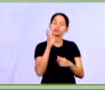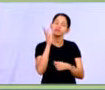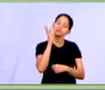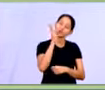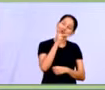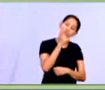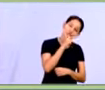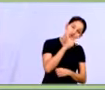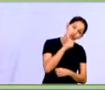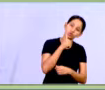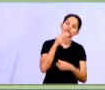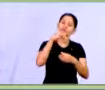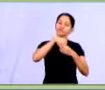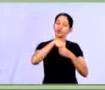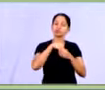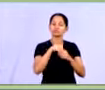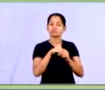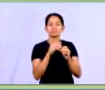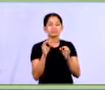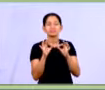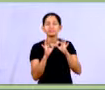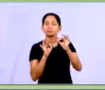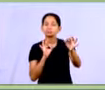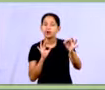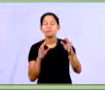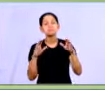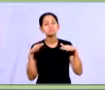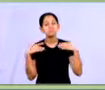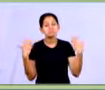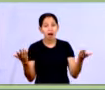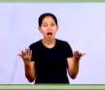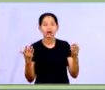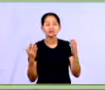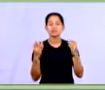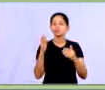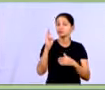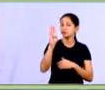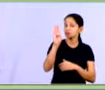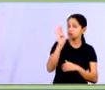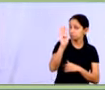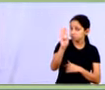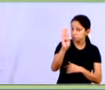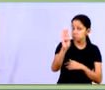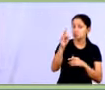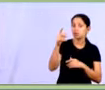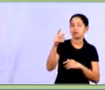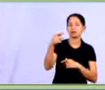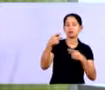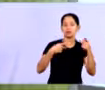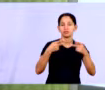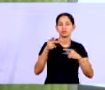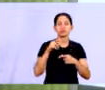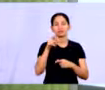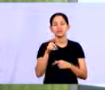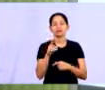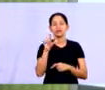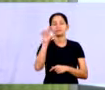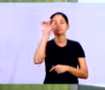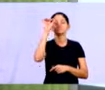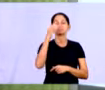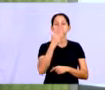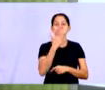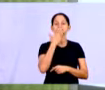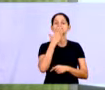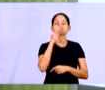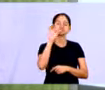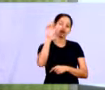de retorno, o espaço de tempo é enorme. Mas entre uma perspectiva do projeto A e perspectiva do projeto B, a escolha do projeto A